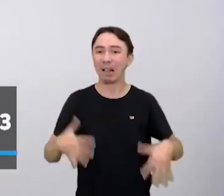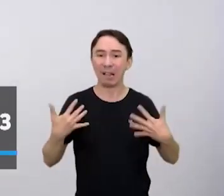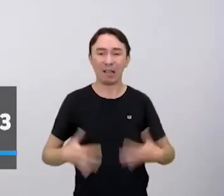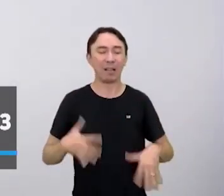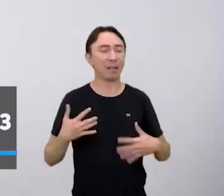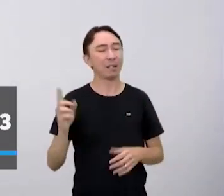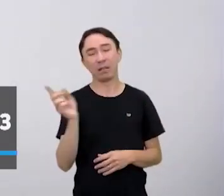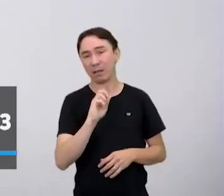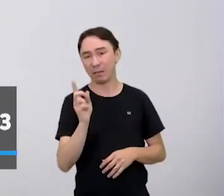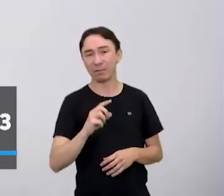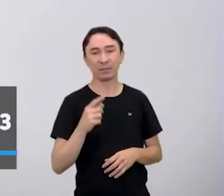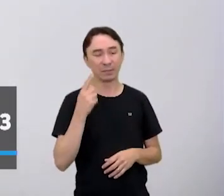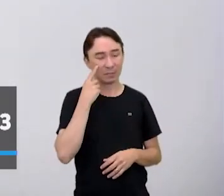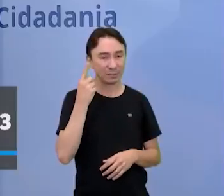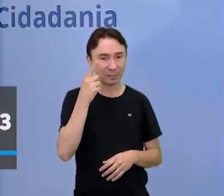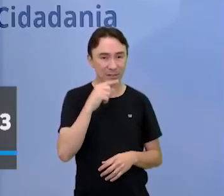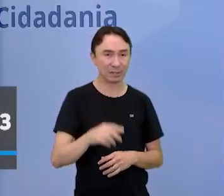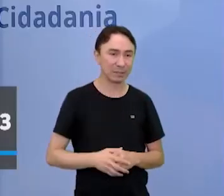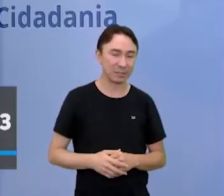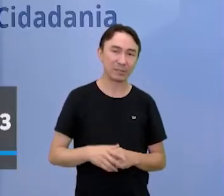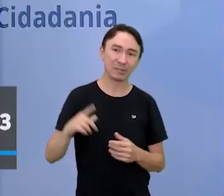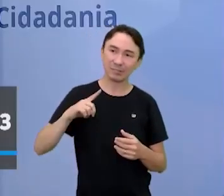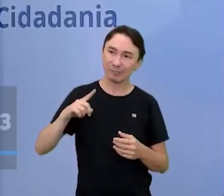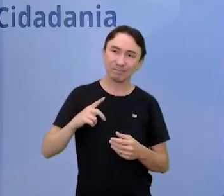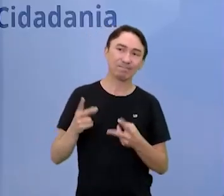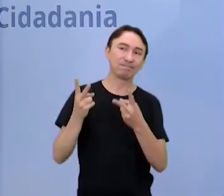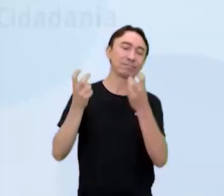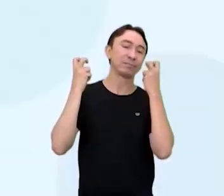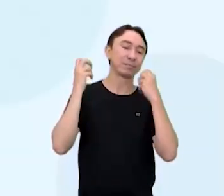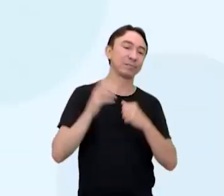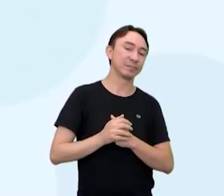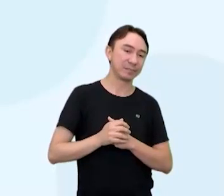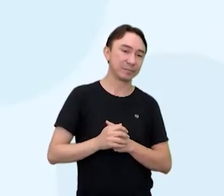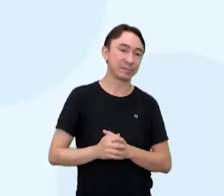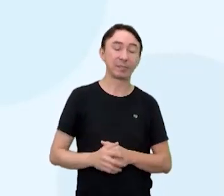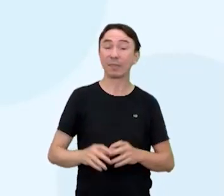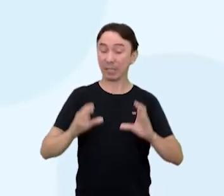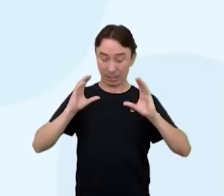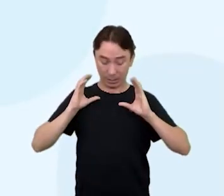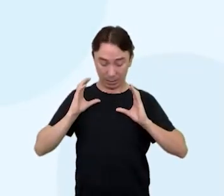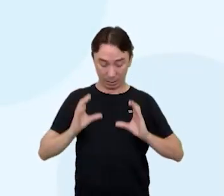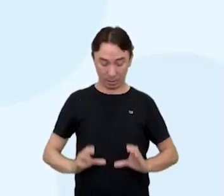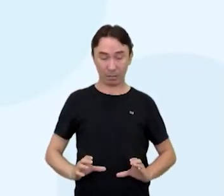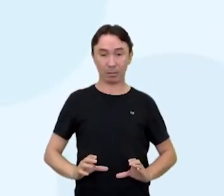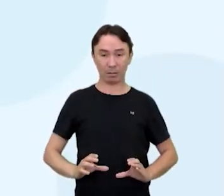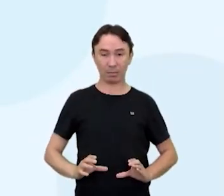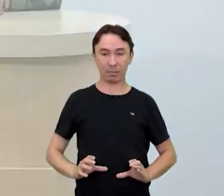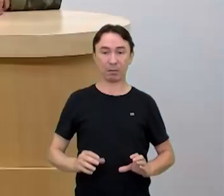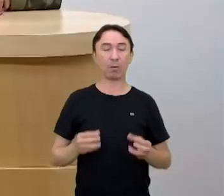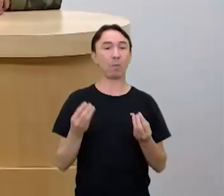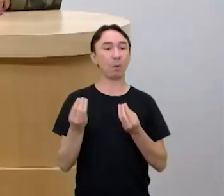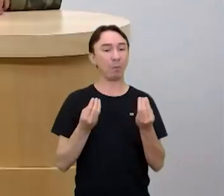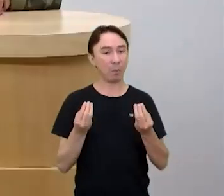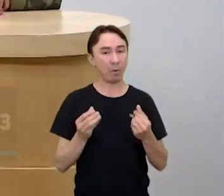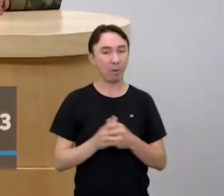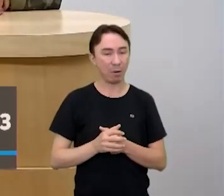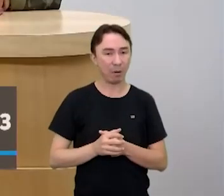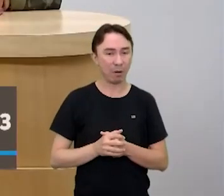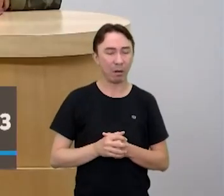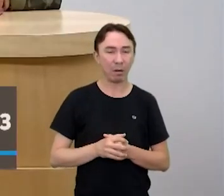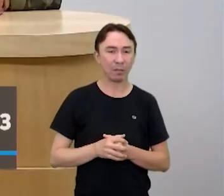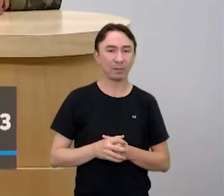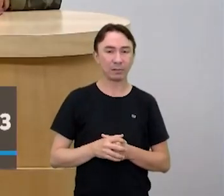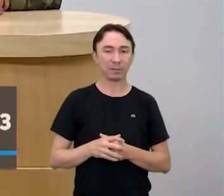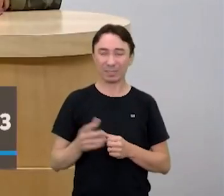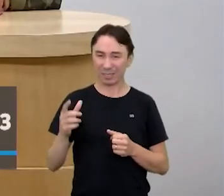observar melhor a imprensa. Cidadania. Como é que a cidadania é tratado, né? Cidadania é tratado Acho que foi até tema da redação do Enem, né? Da última redação do Enem,